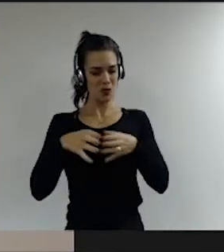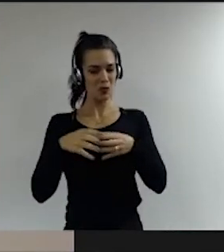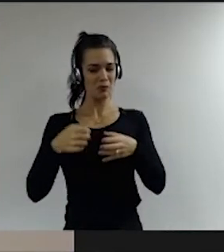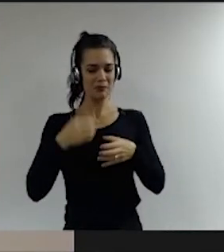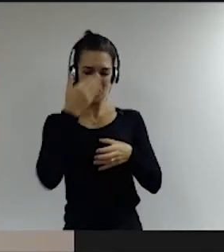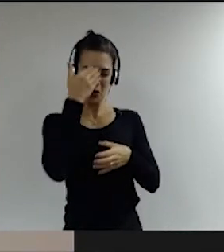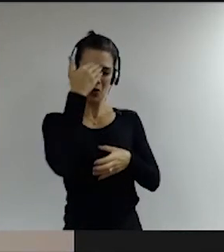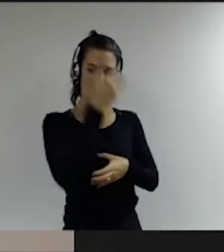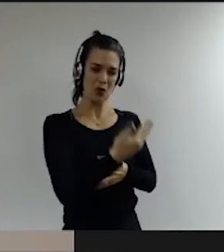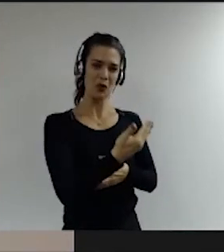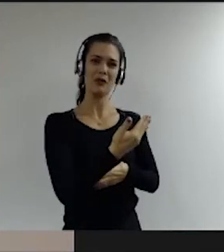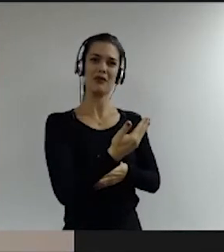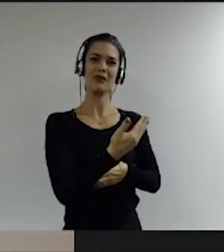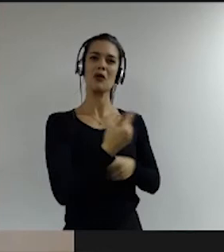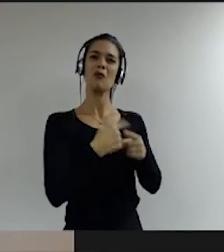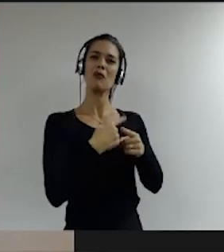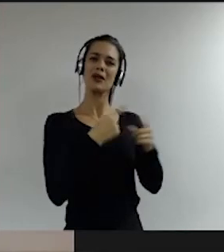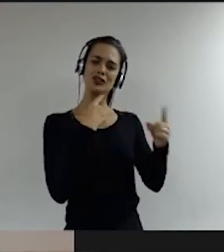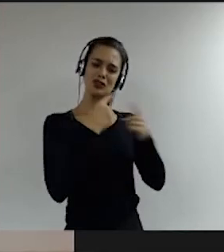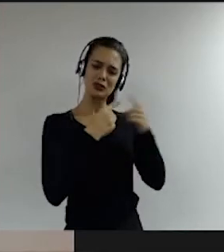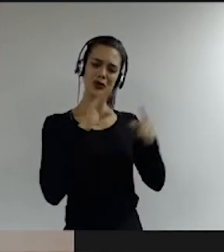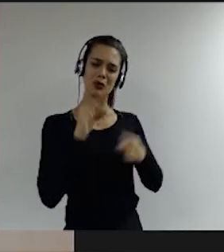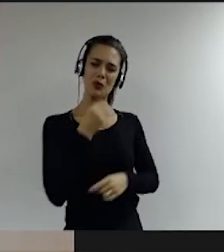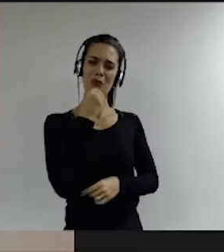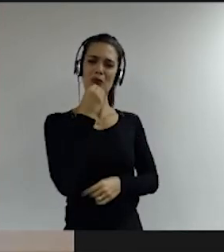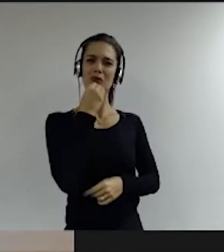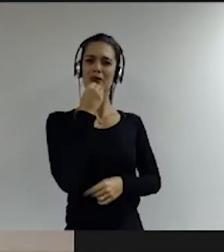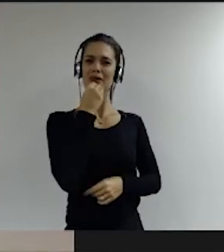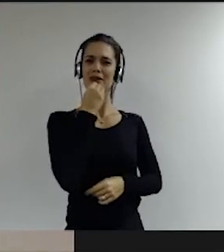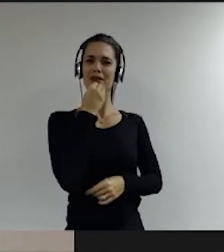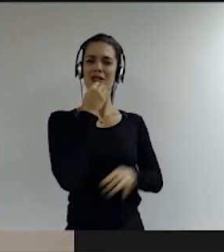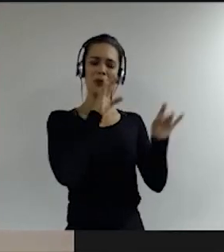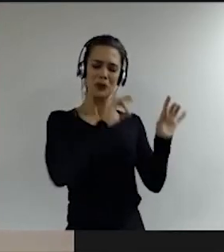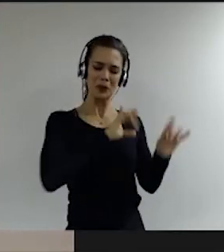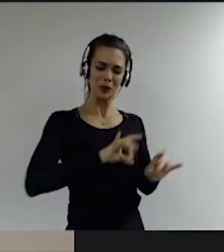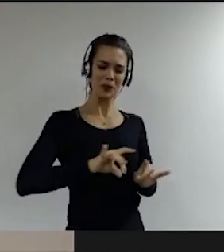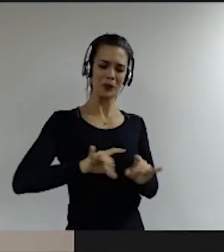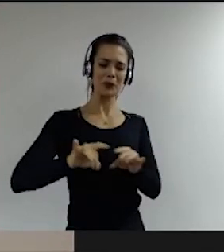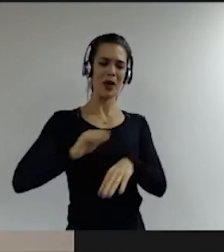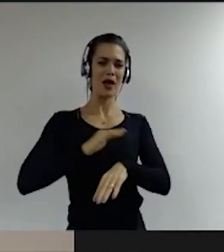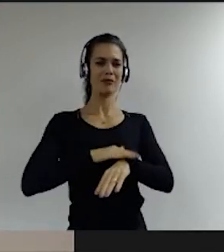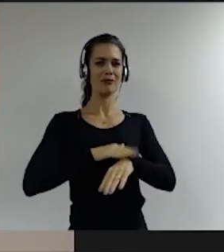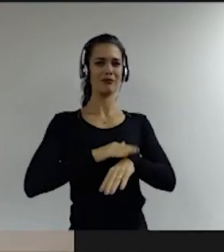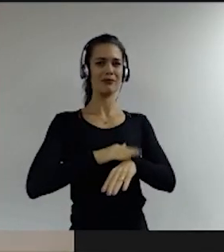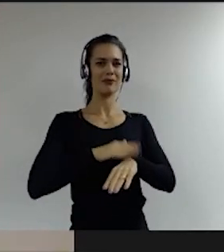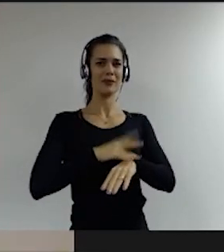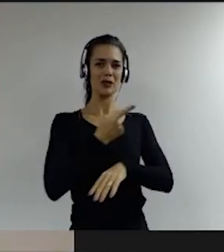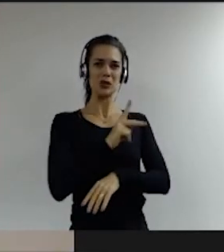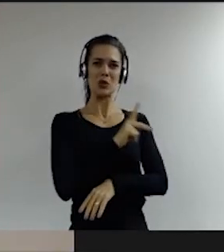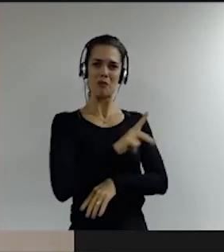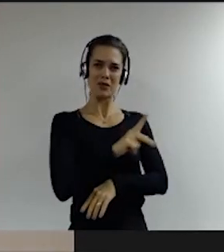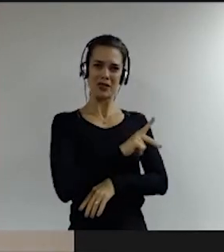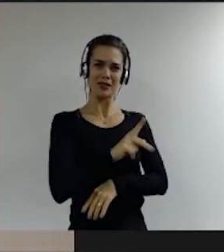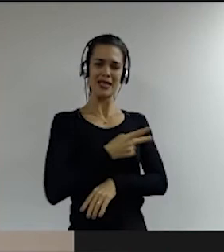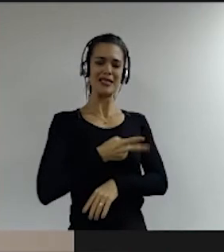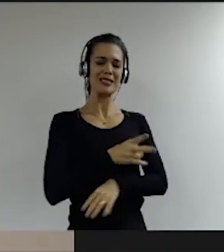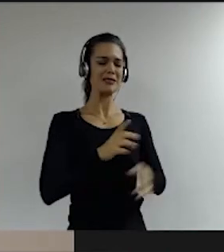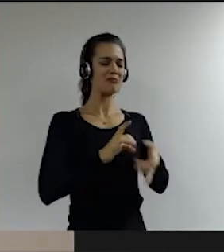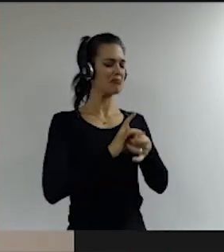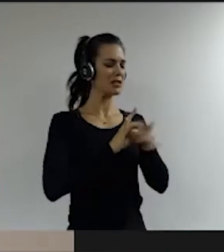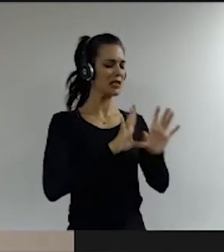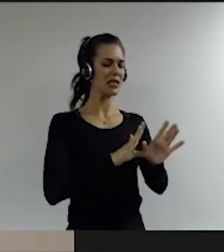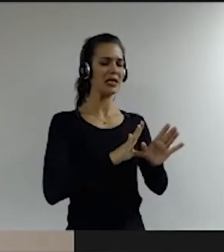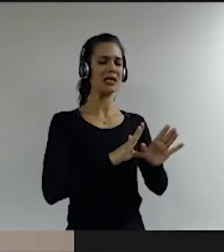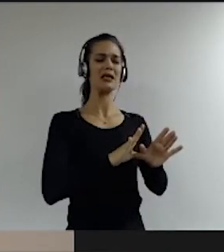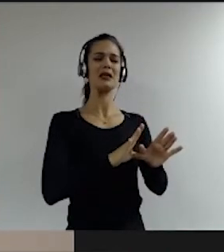espírito de diálogo. Estivemos juntos muitas vezes ao longo da presidência do ministro Noronha, sempre disposto a